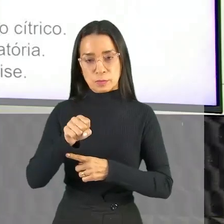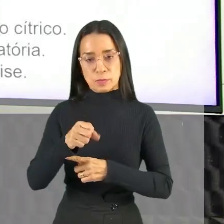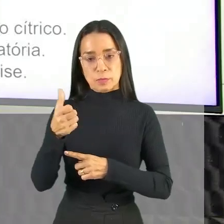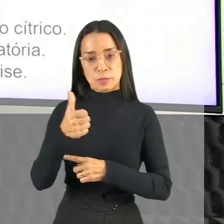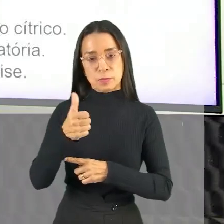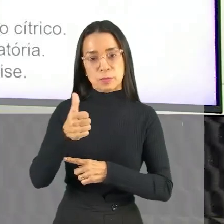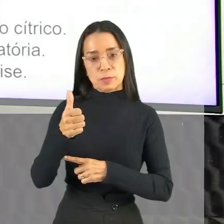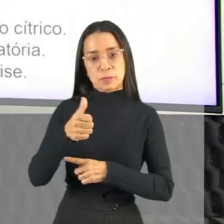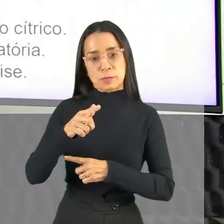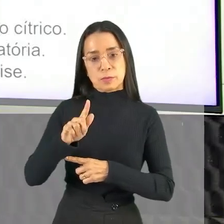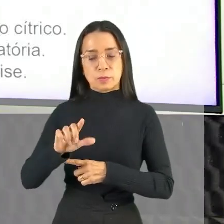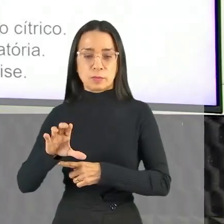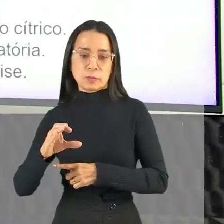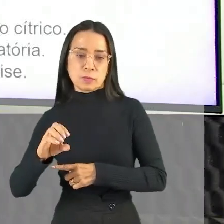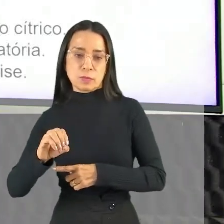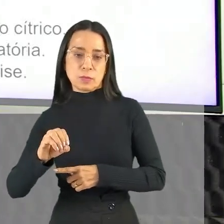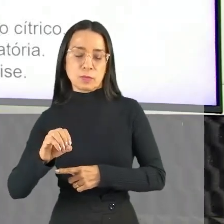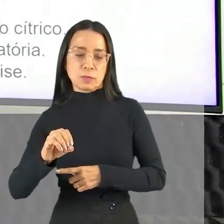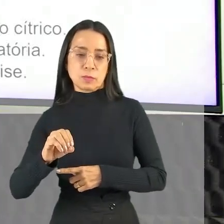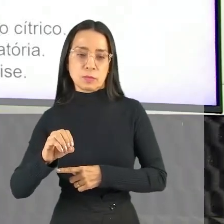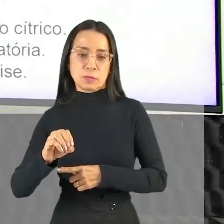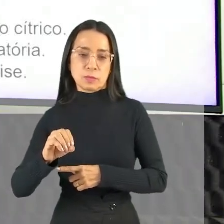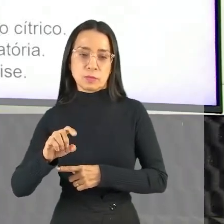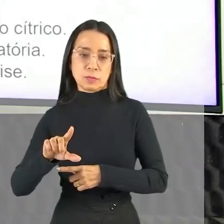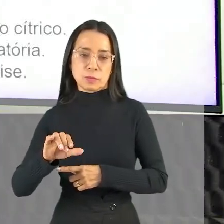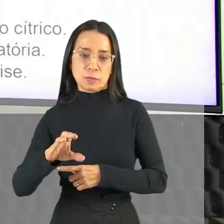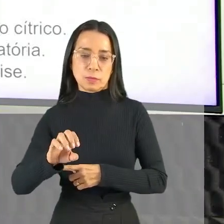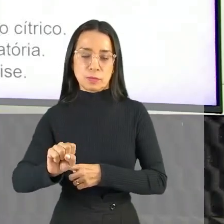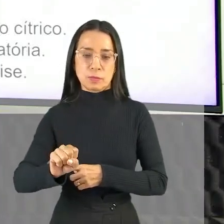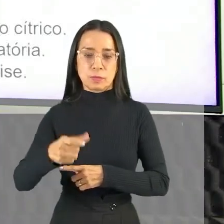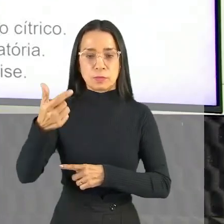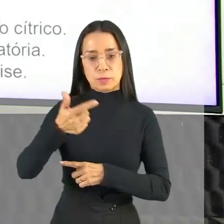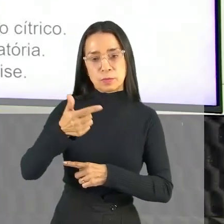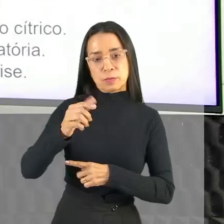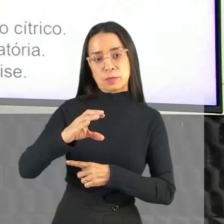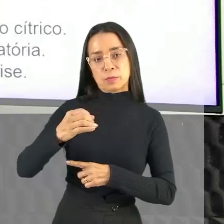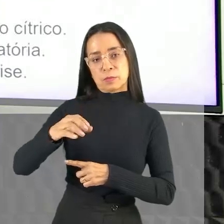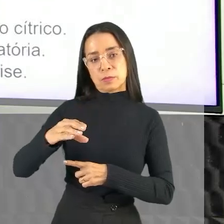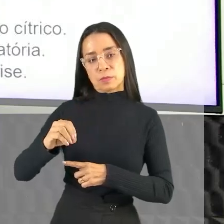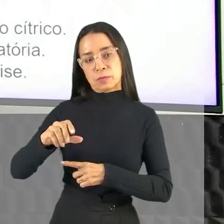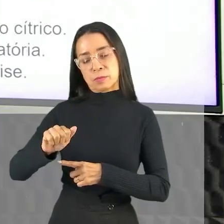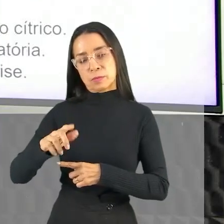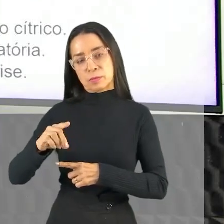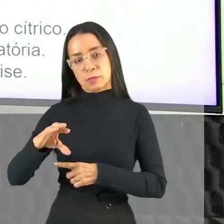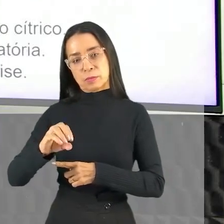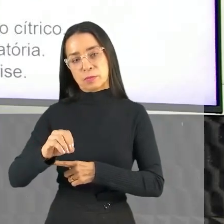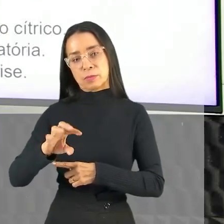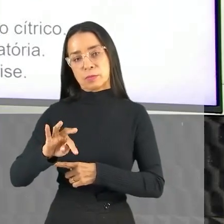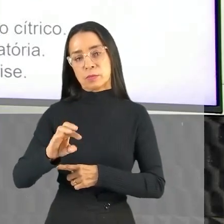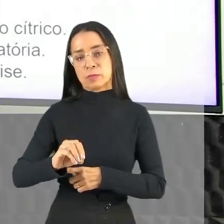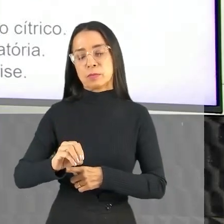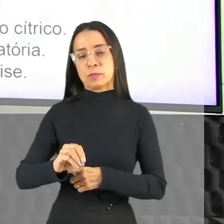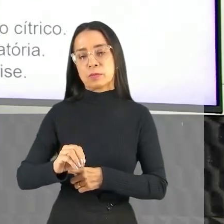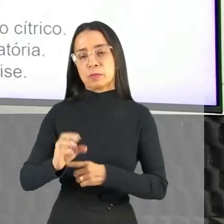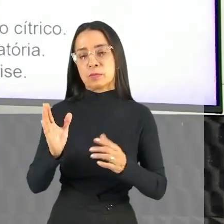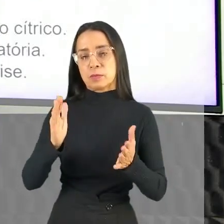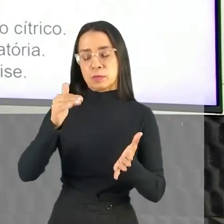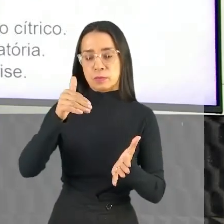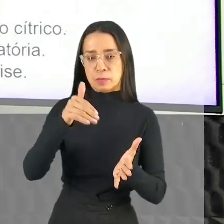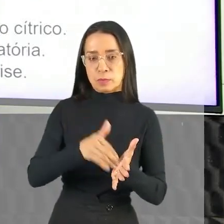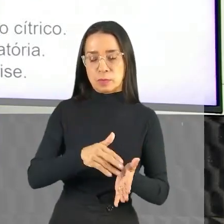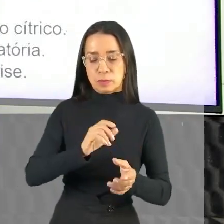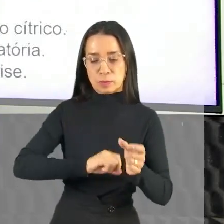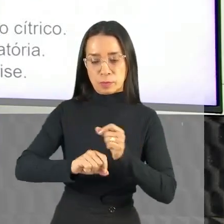primeiro é uma glicólise, sim, segundo é um ciclo do ácido cítrico, e por fim,